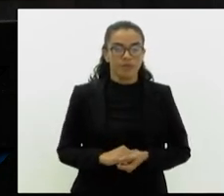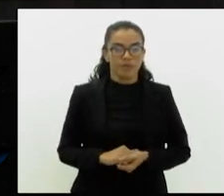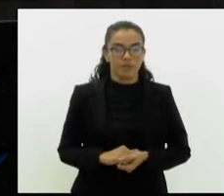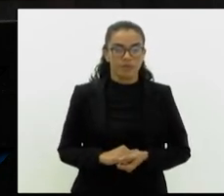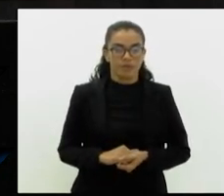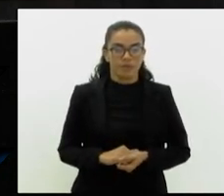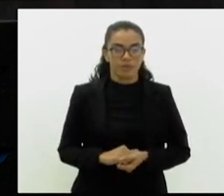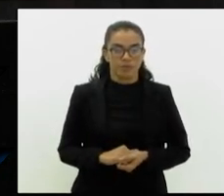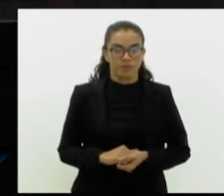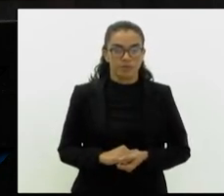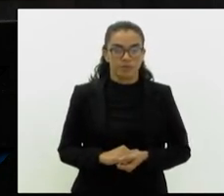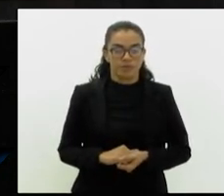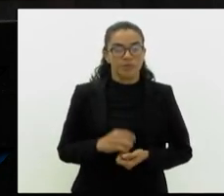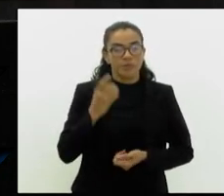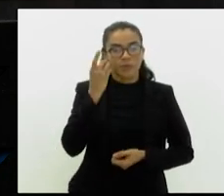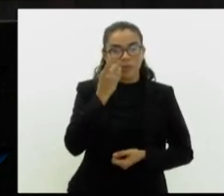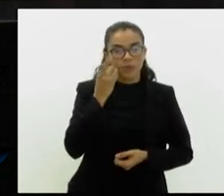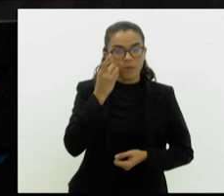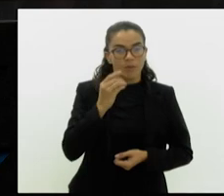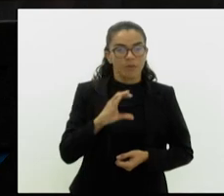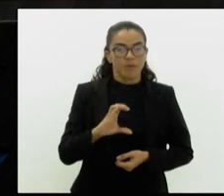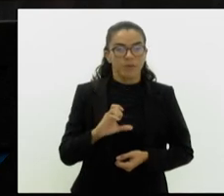Presidente deputada